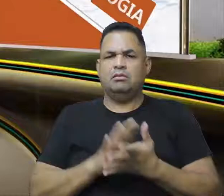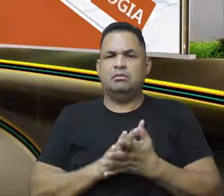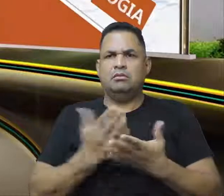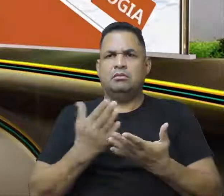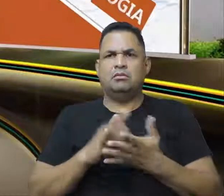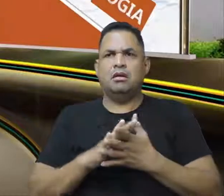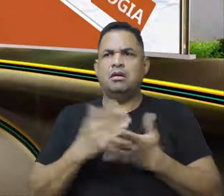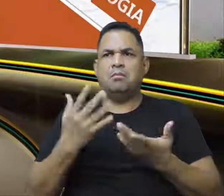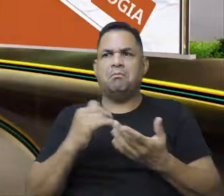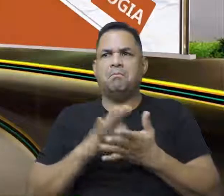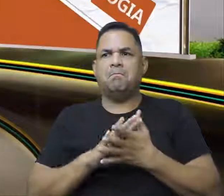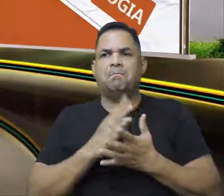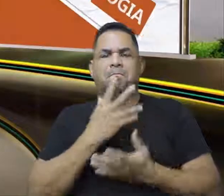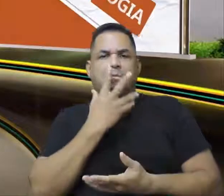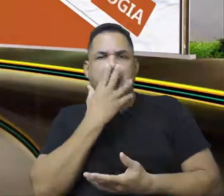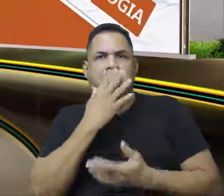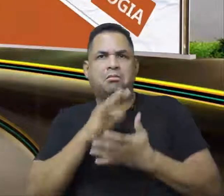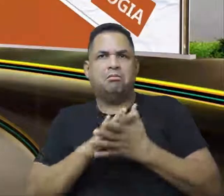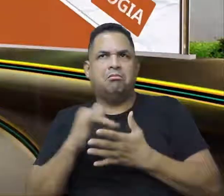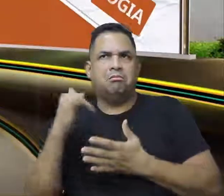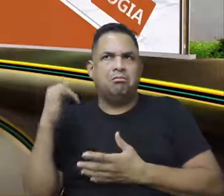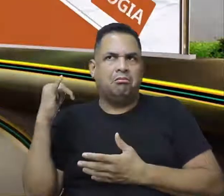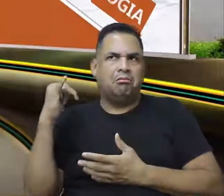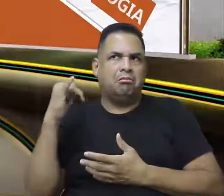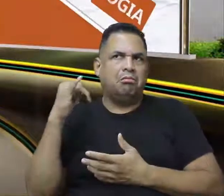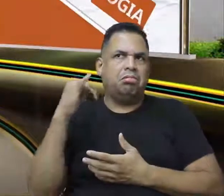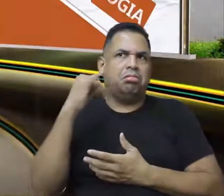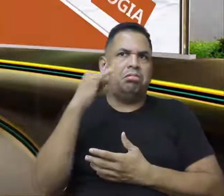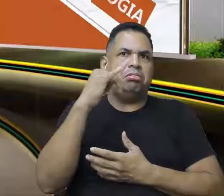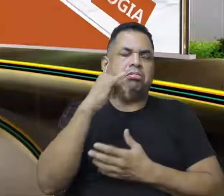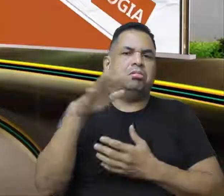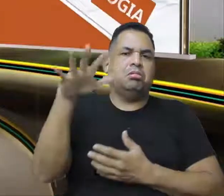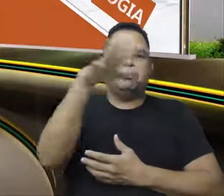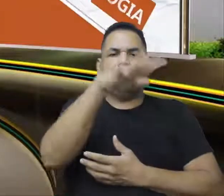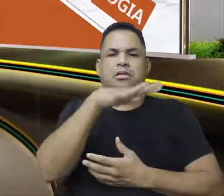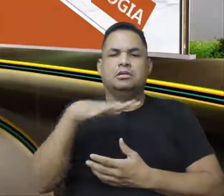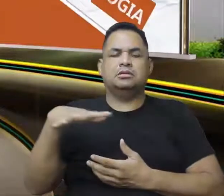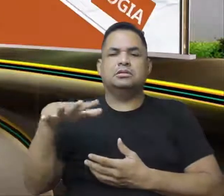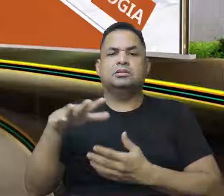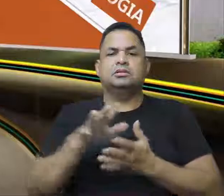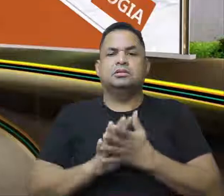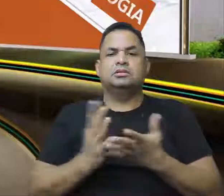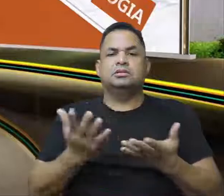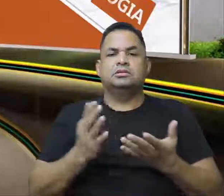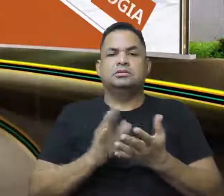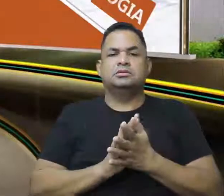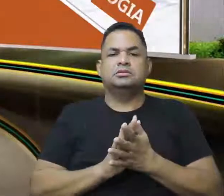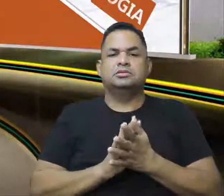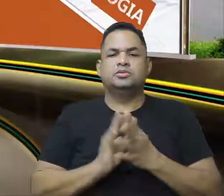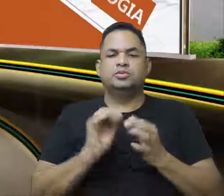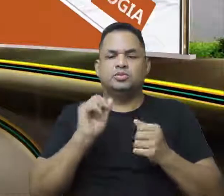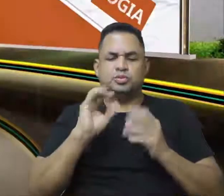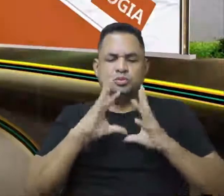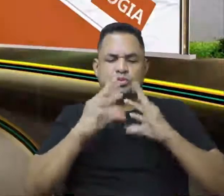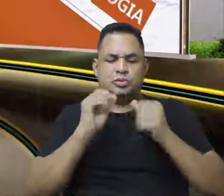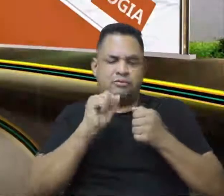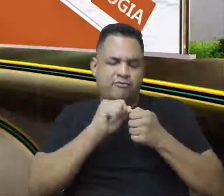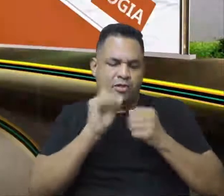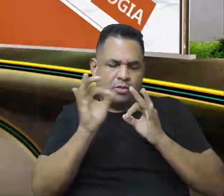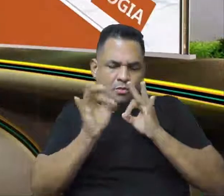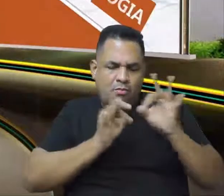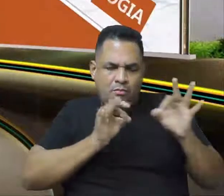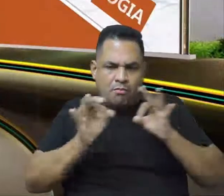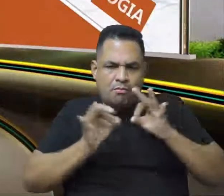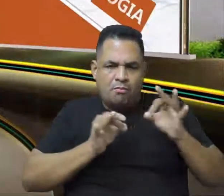nave espacial e assim vocês, a partir de hoje, vocês vão agir assim, desse modo, não. É construído socialmente. E